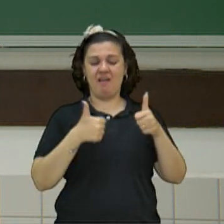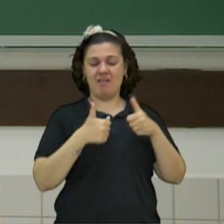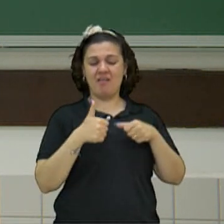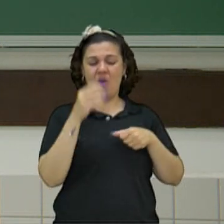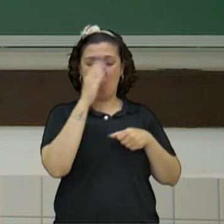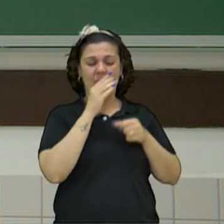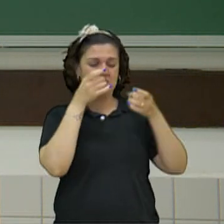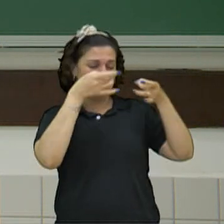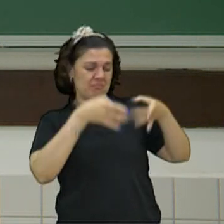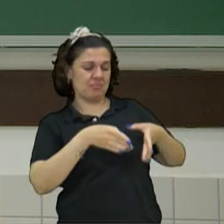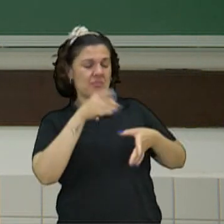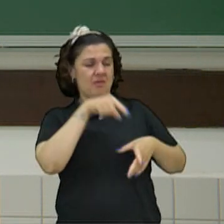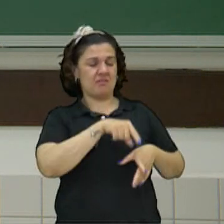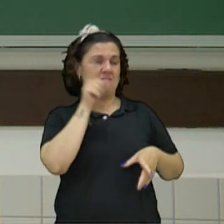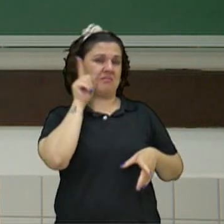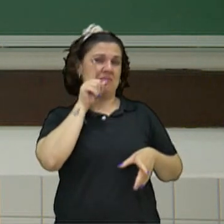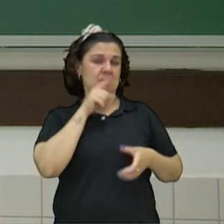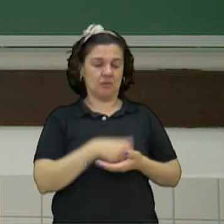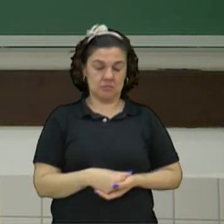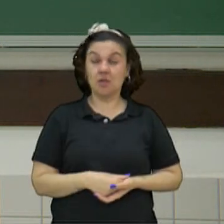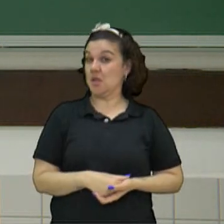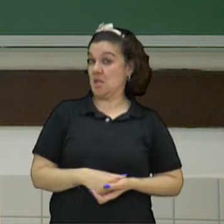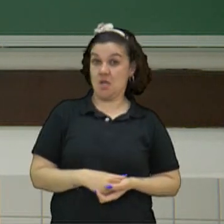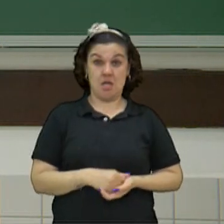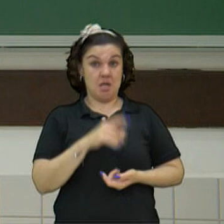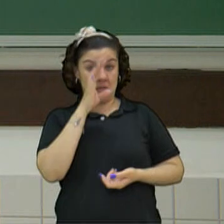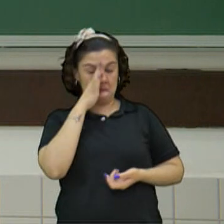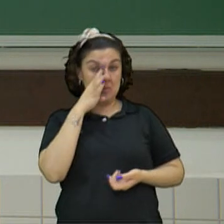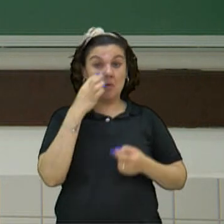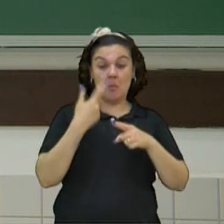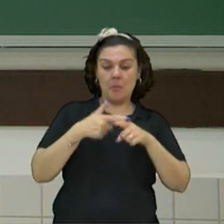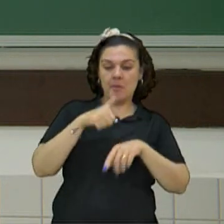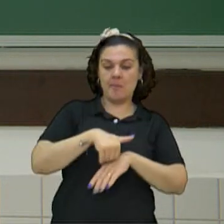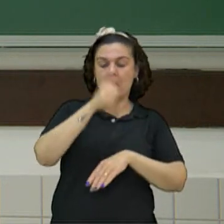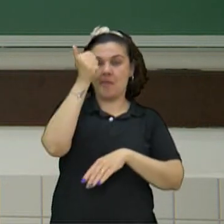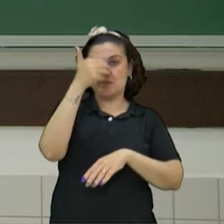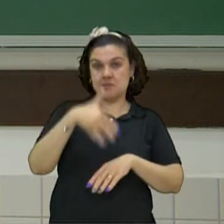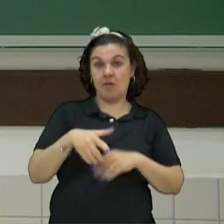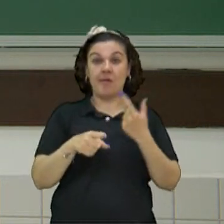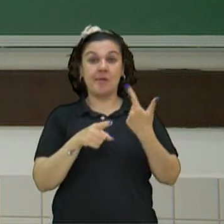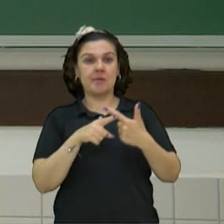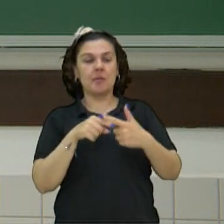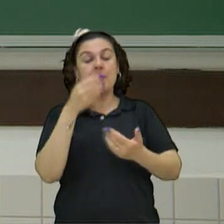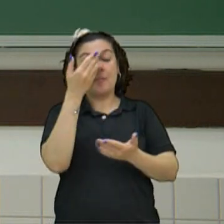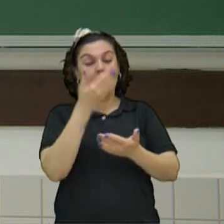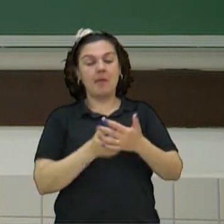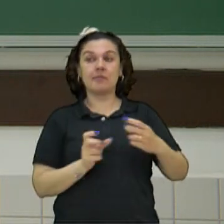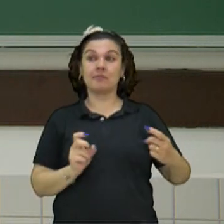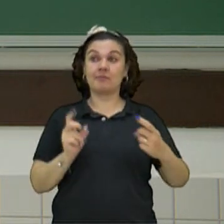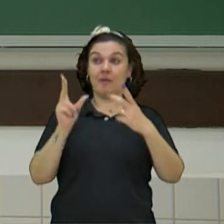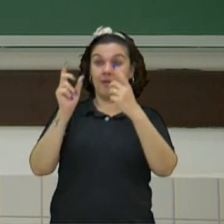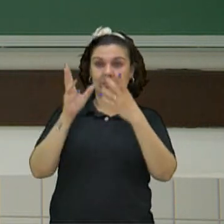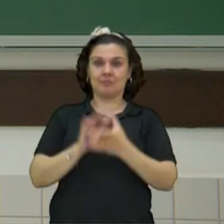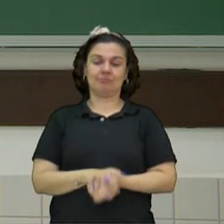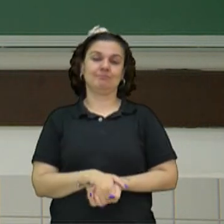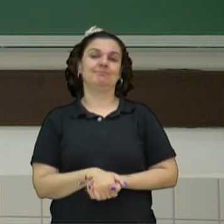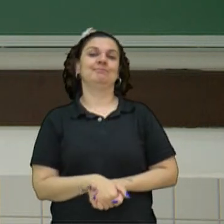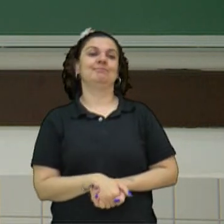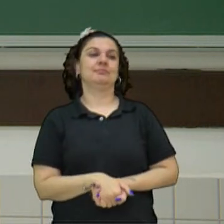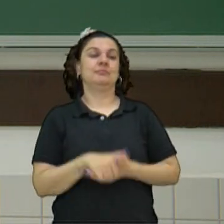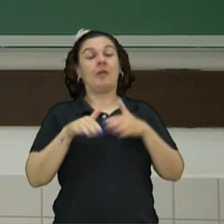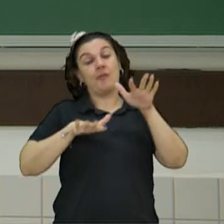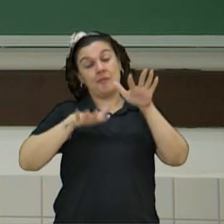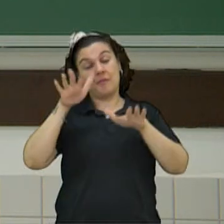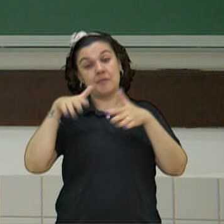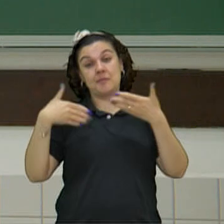Não, para eles é pior, ou porque encarece a mercadoria, ou porque eles perdem mercado. Vai